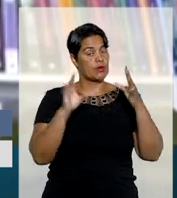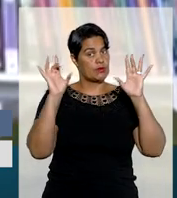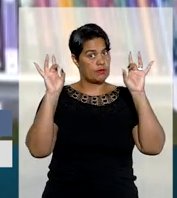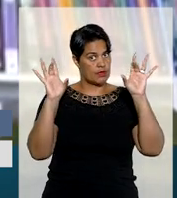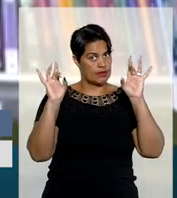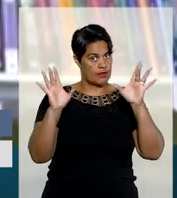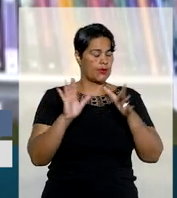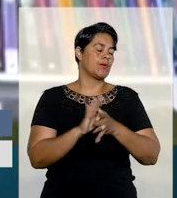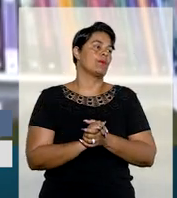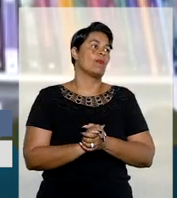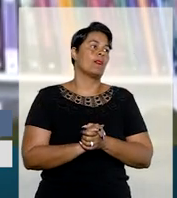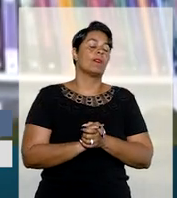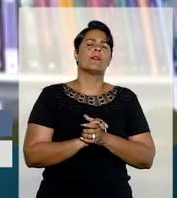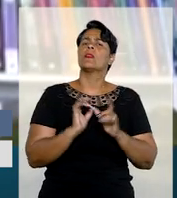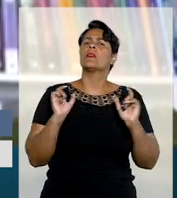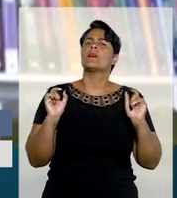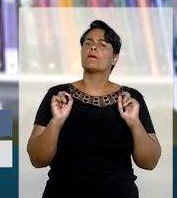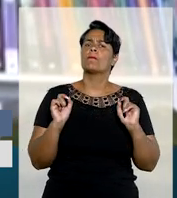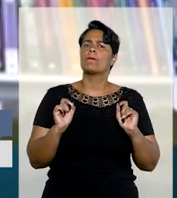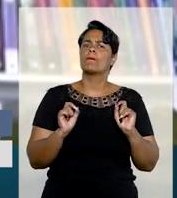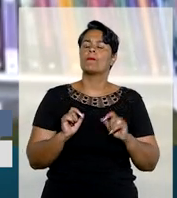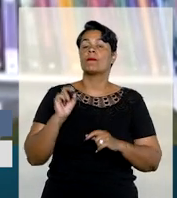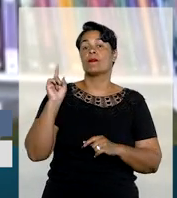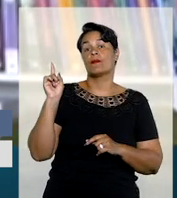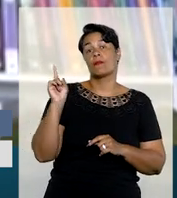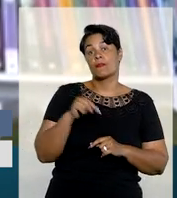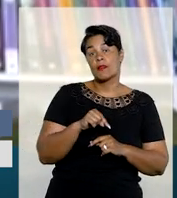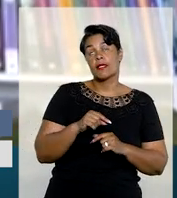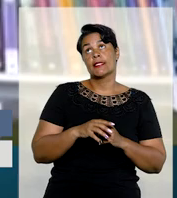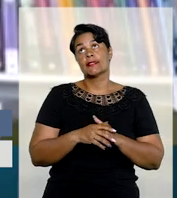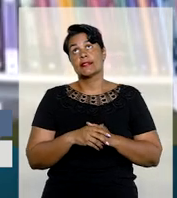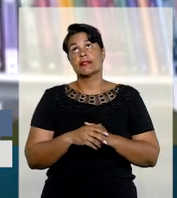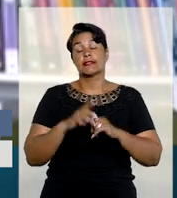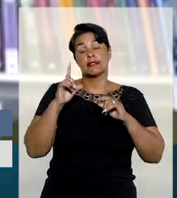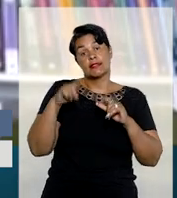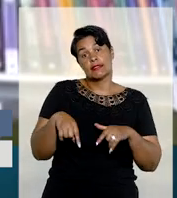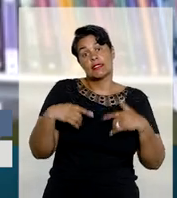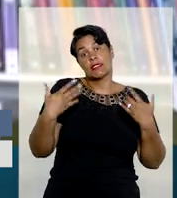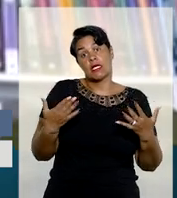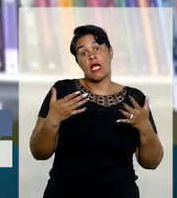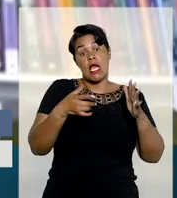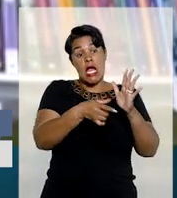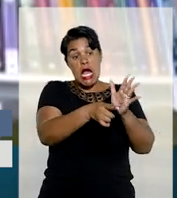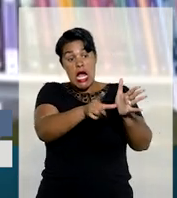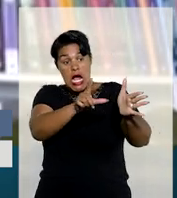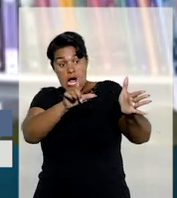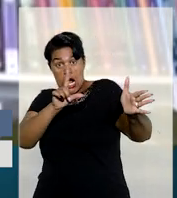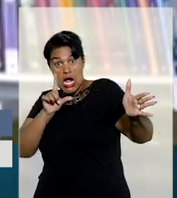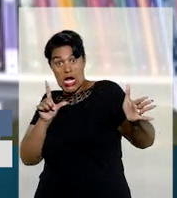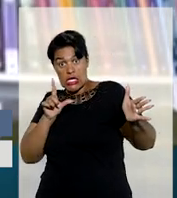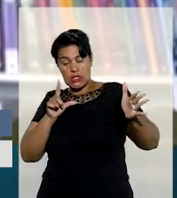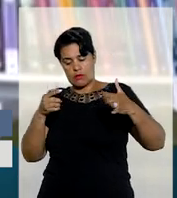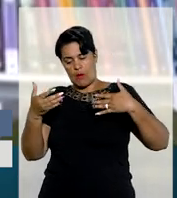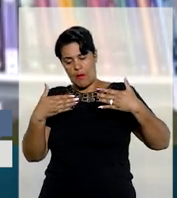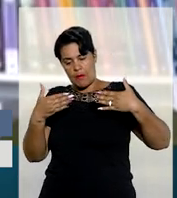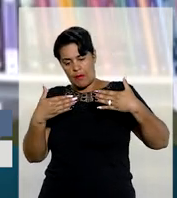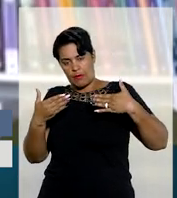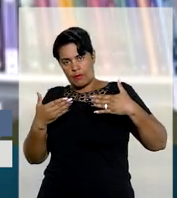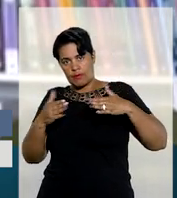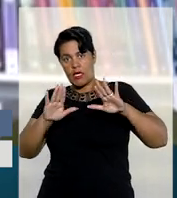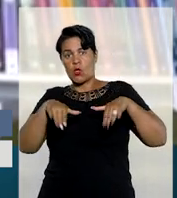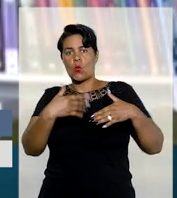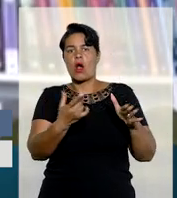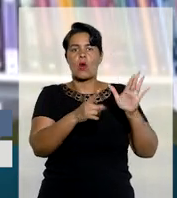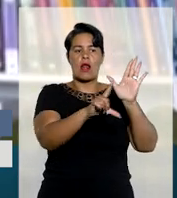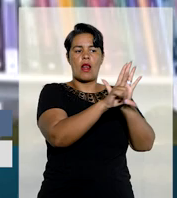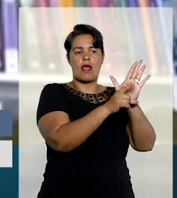distrito e direito. Uhum. E nada mais é do que a discussão prévia dos dispositivos de